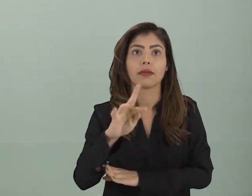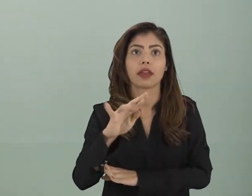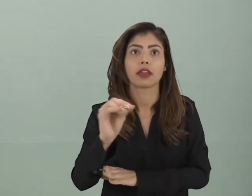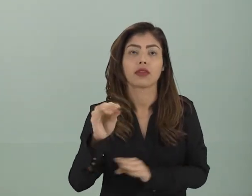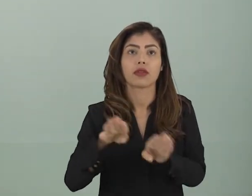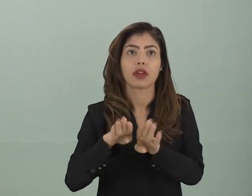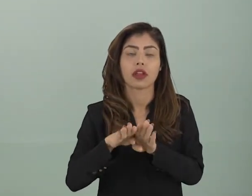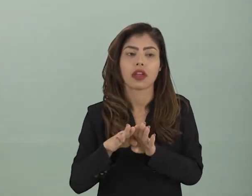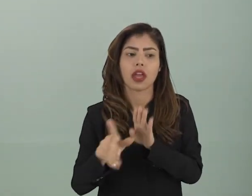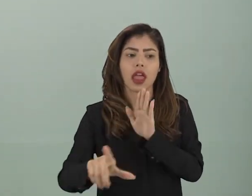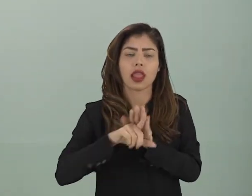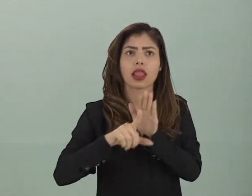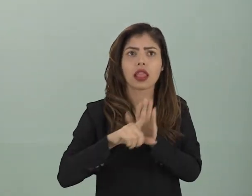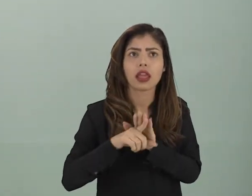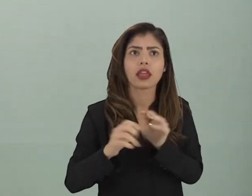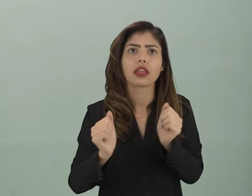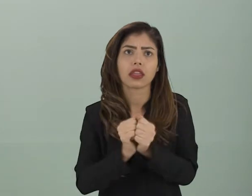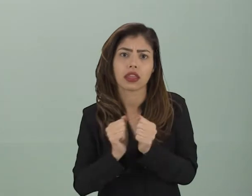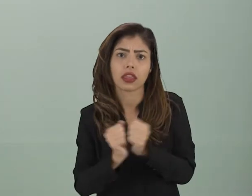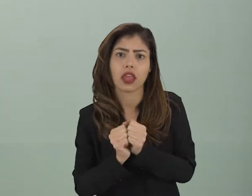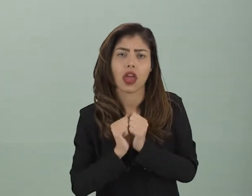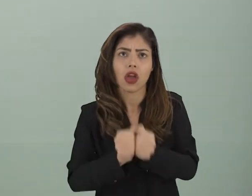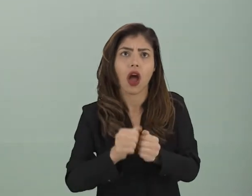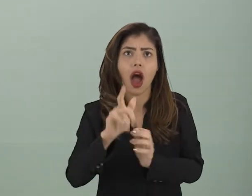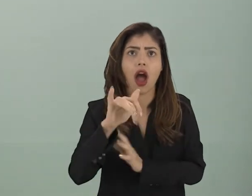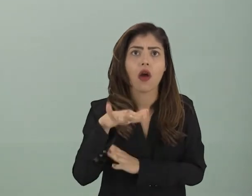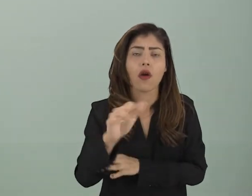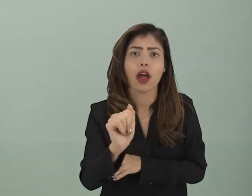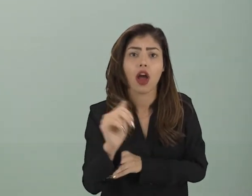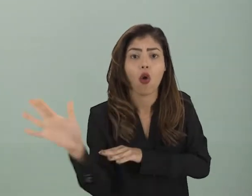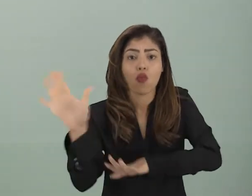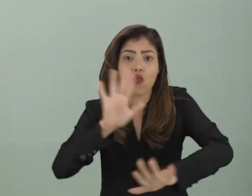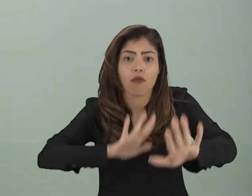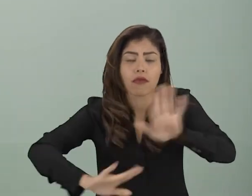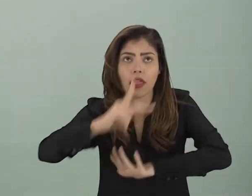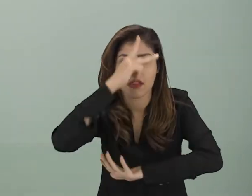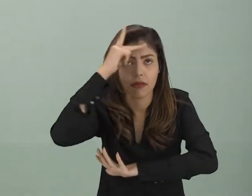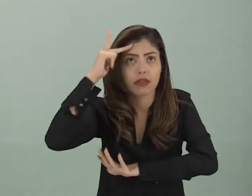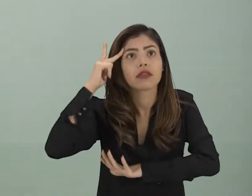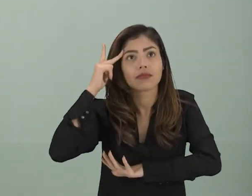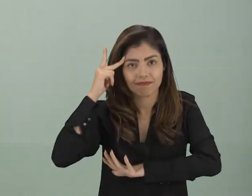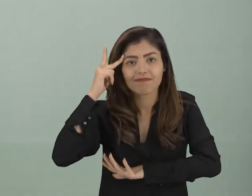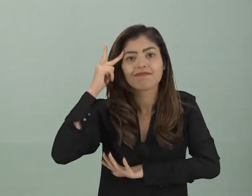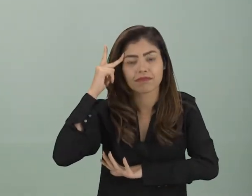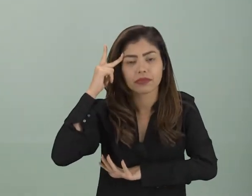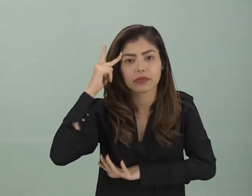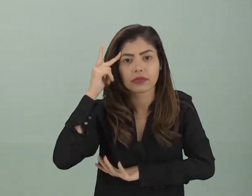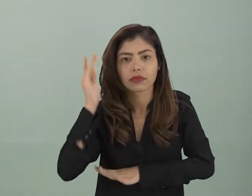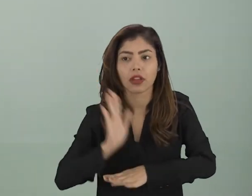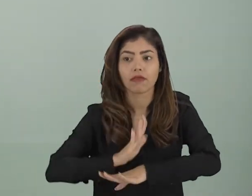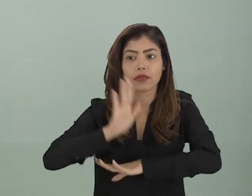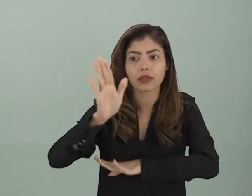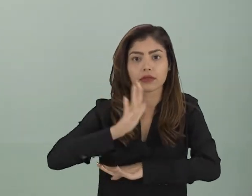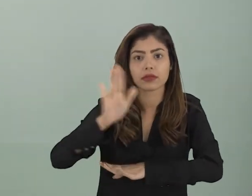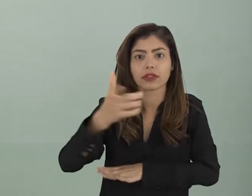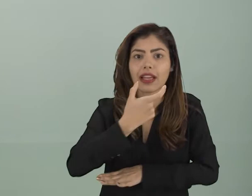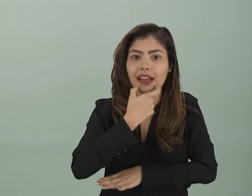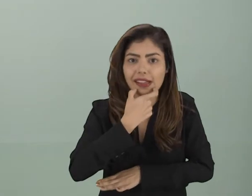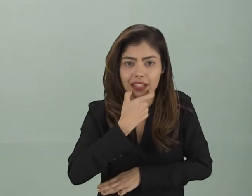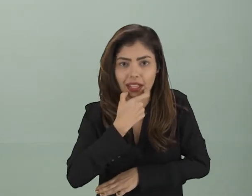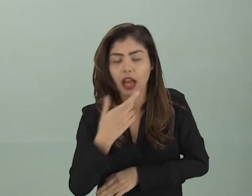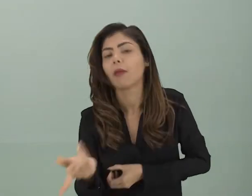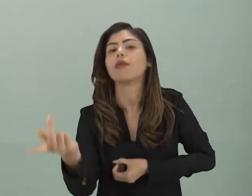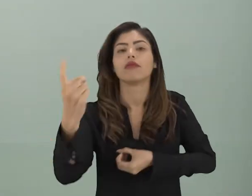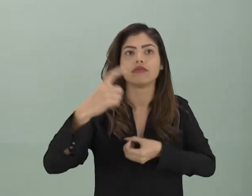contexto das leis intoleráveis. Vão ter que aquartelar, vão ter que cuidar das pessoas que estavam aí vindas lá da Inglaterra